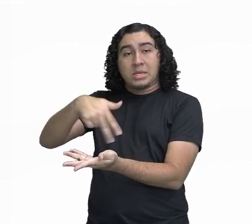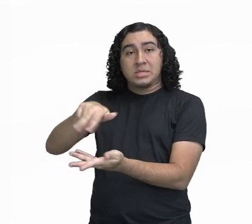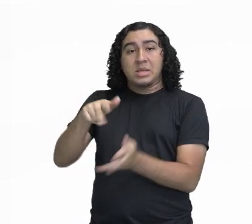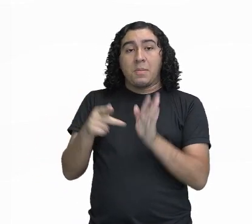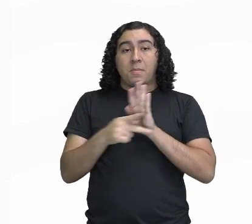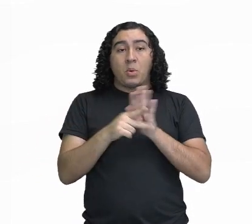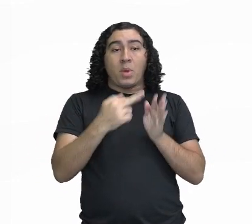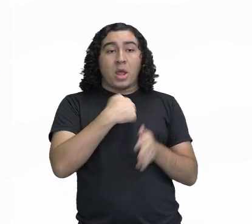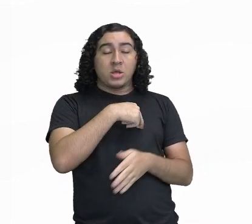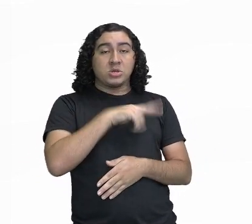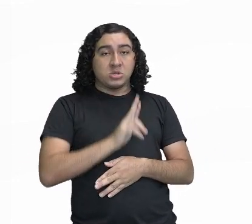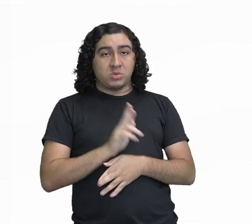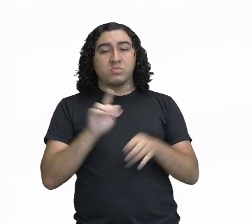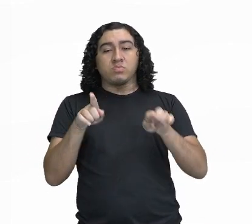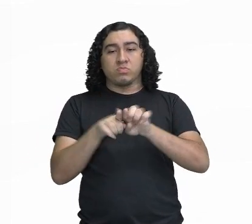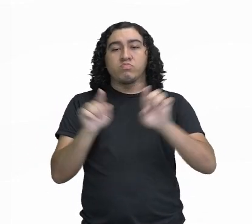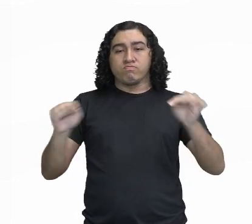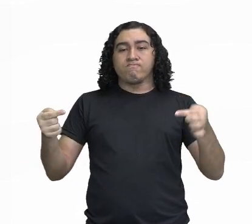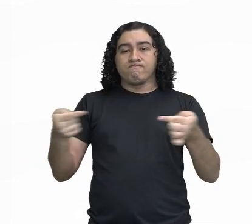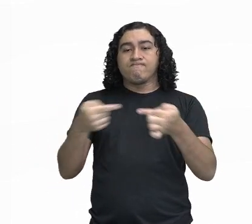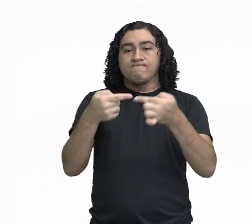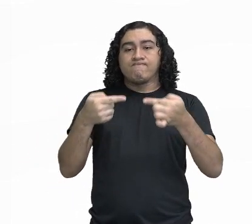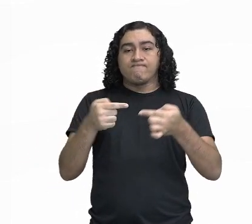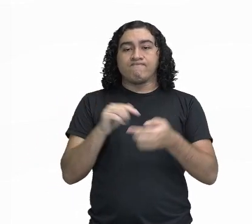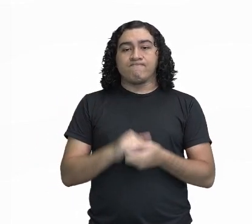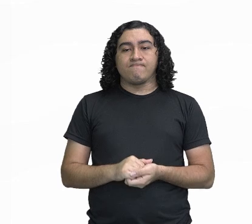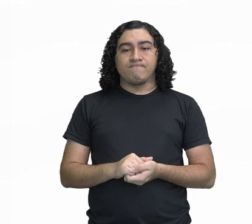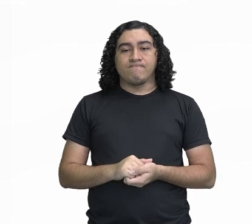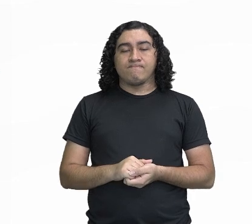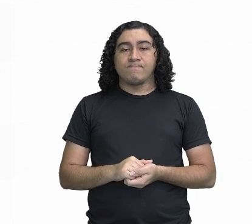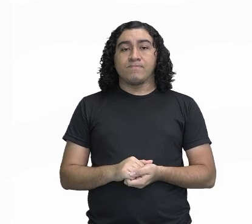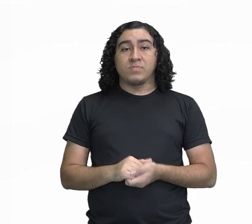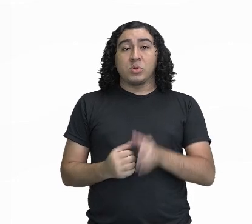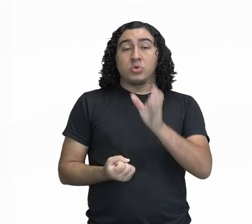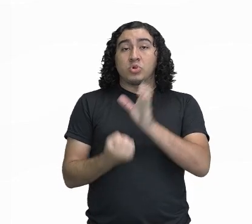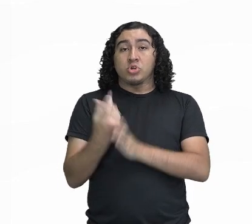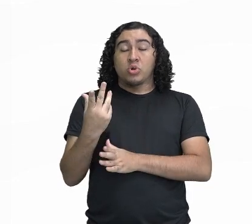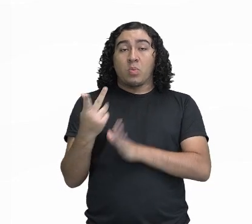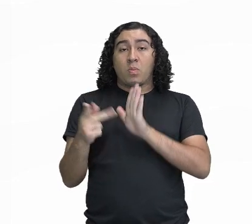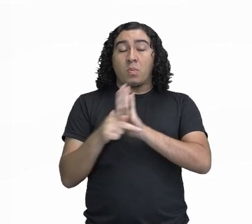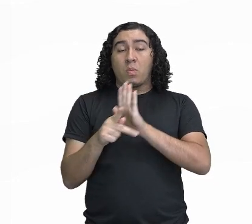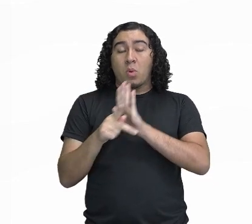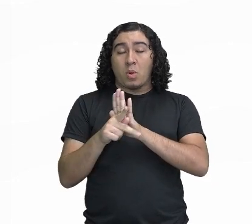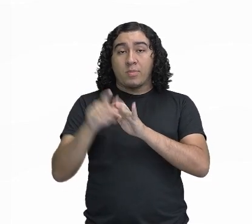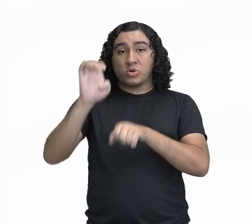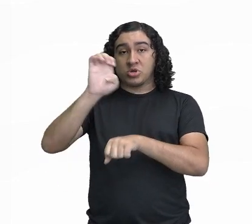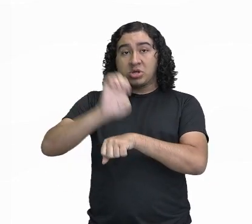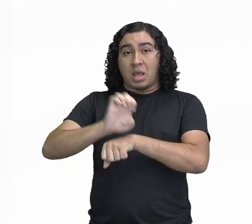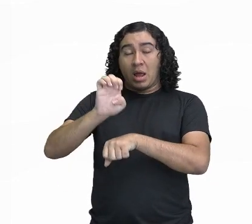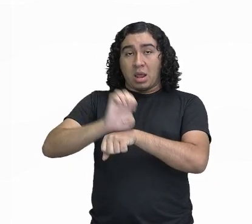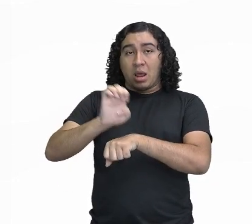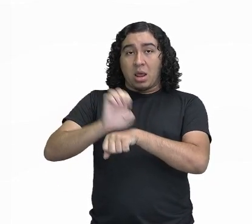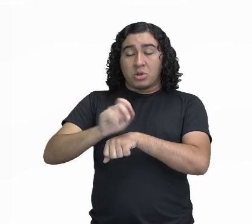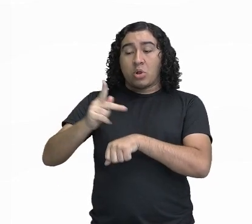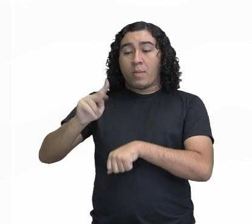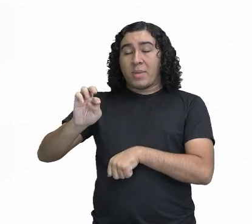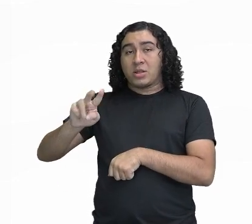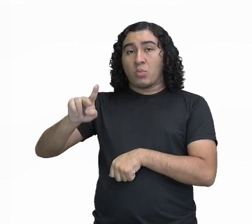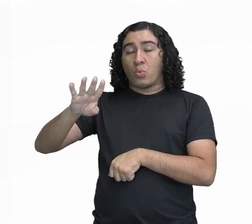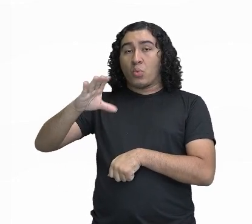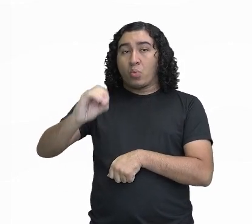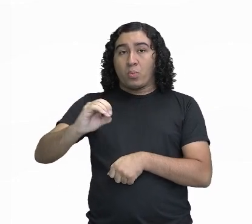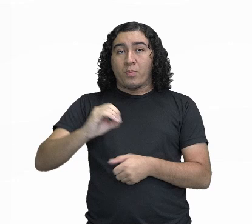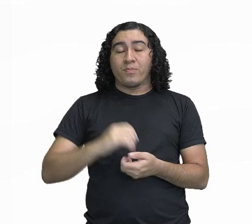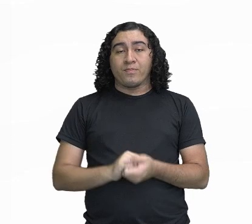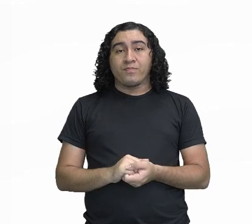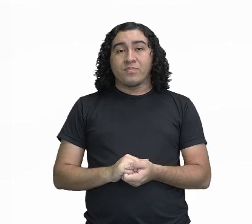de sincretismo religioso com origem no estado de Pernambuco. Trata-se do mais antigo